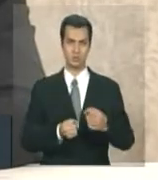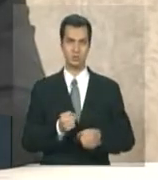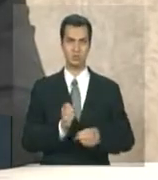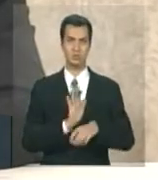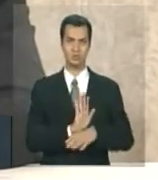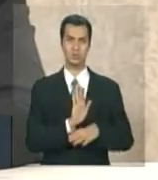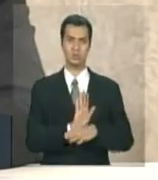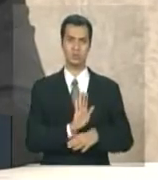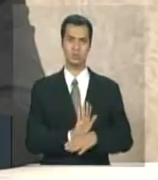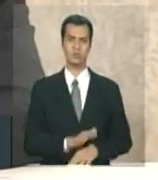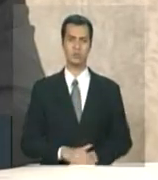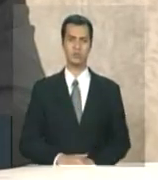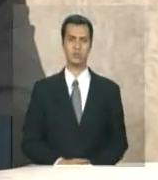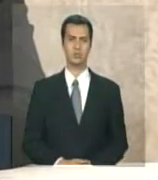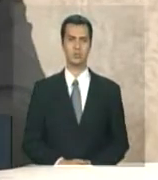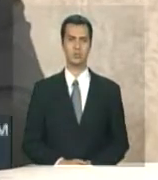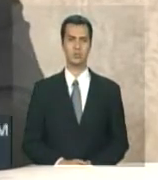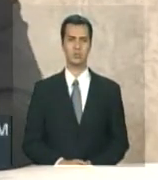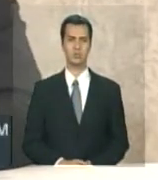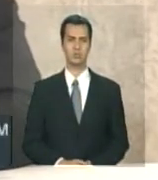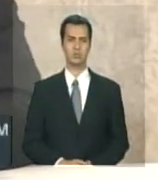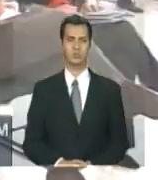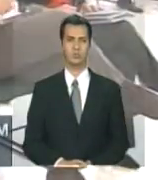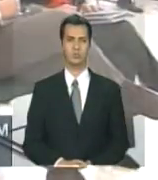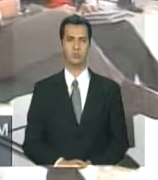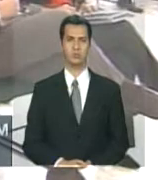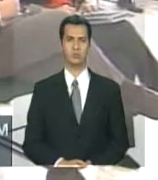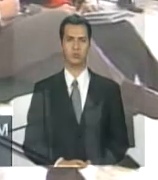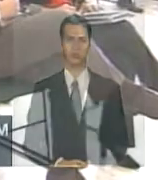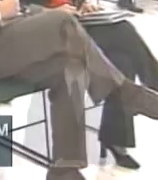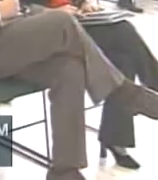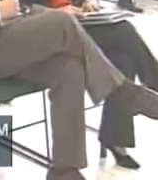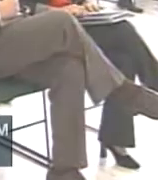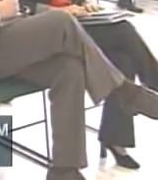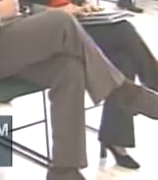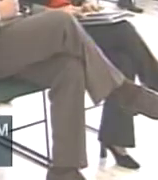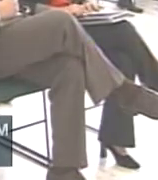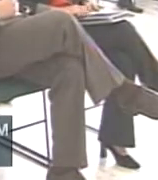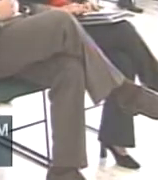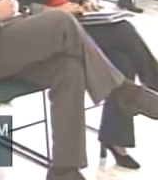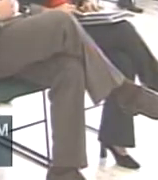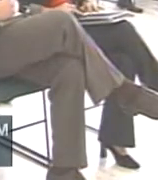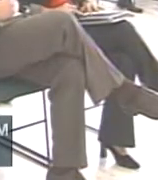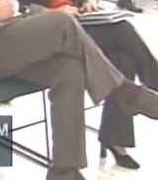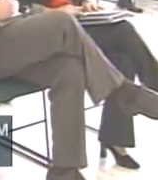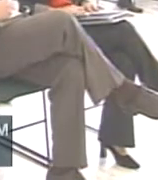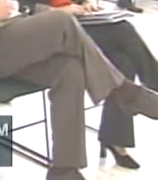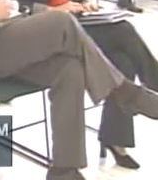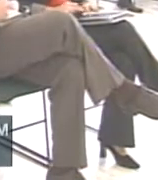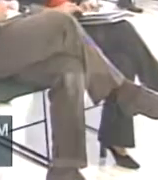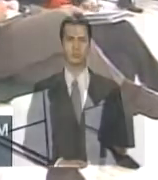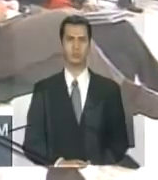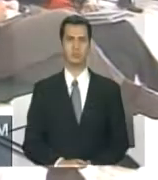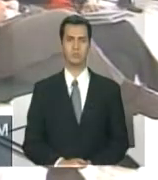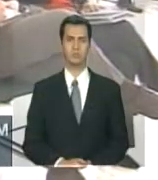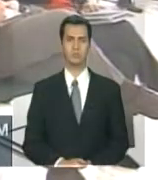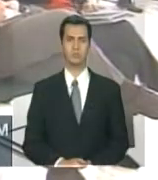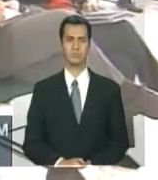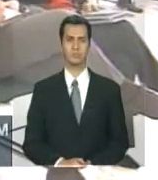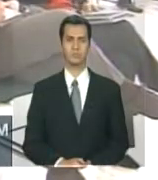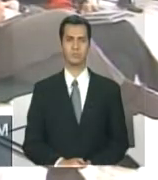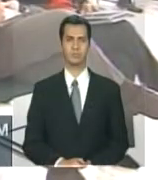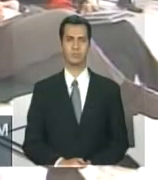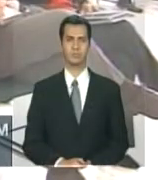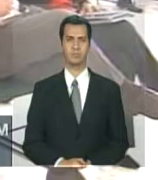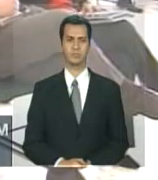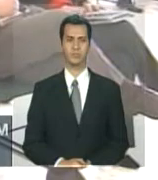são essas as providências. Sabe que tu já entra aqui. No que concerne ao Ministério da